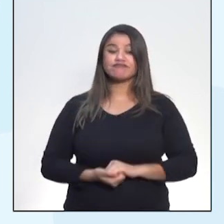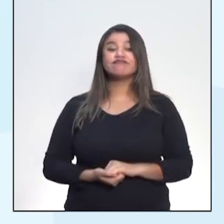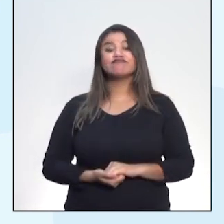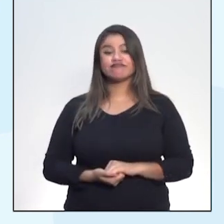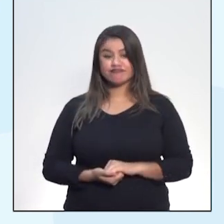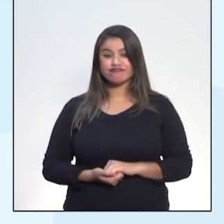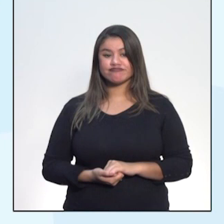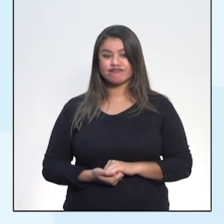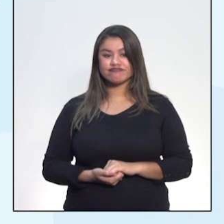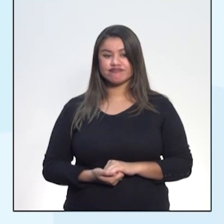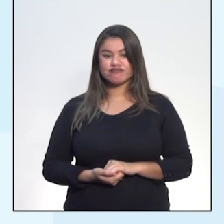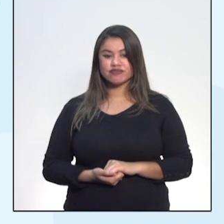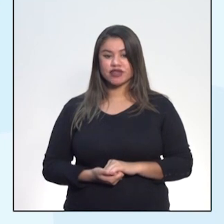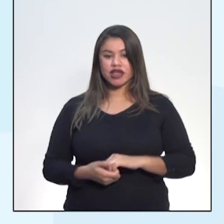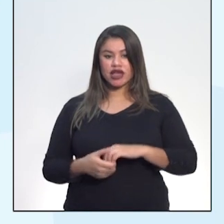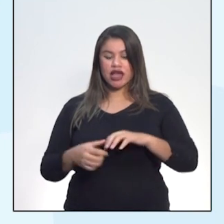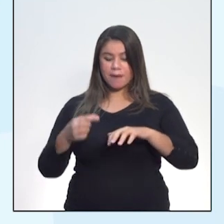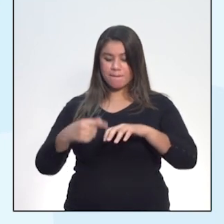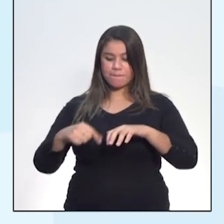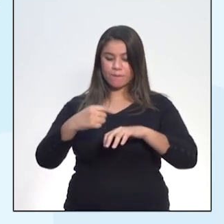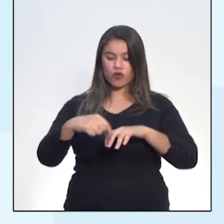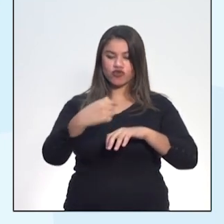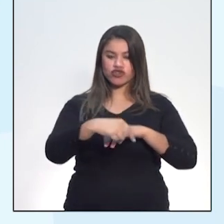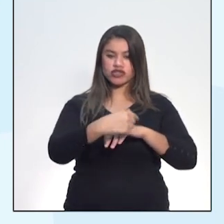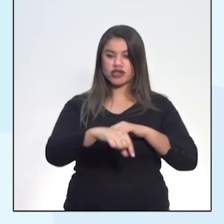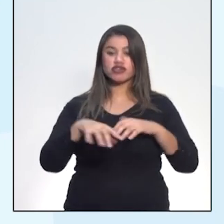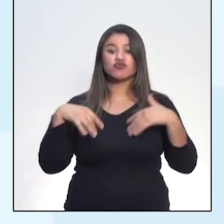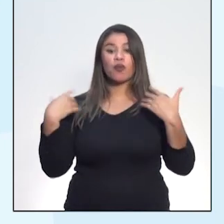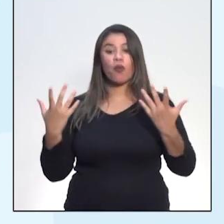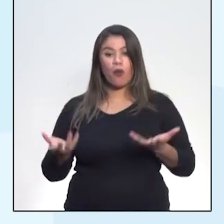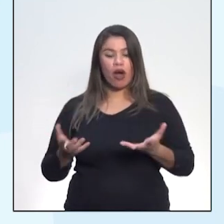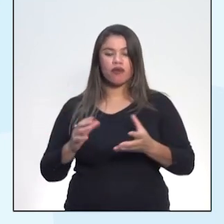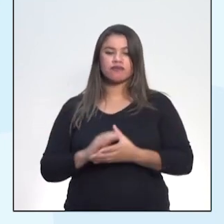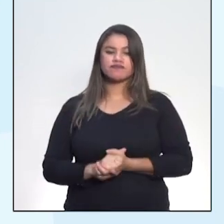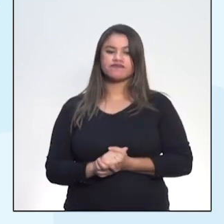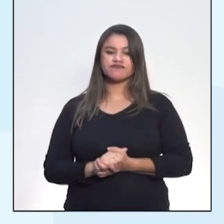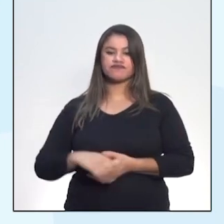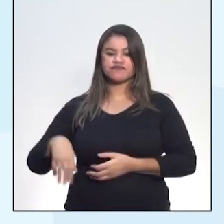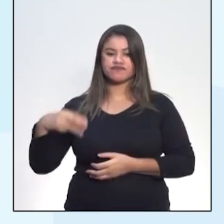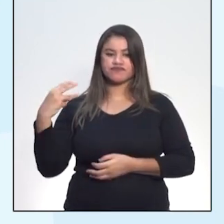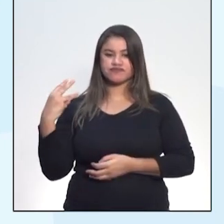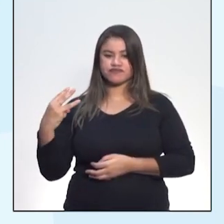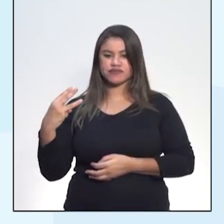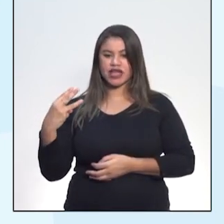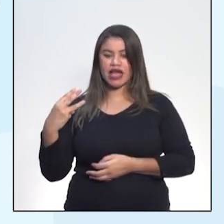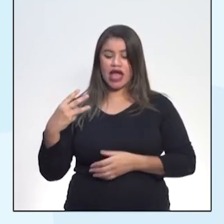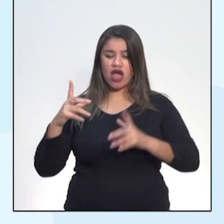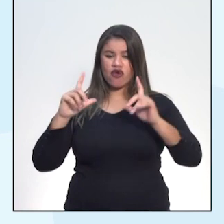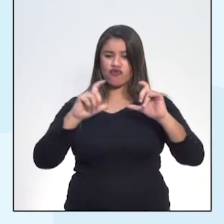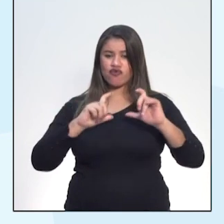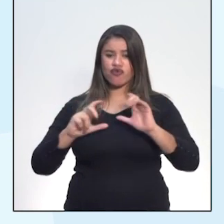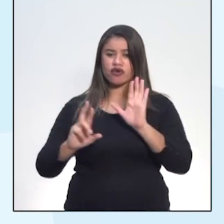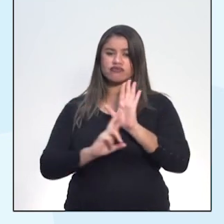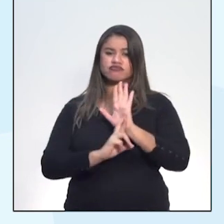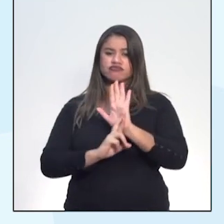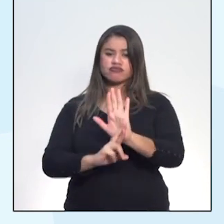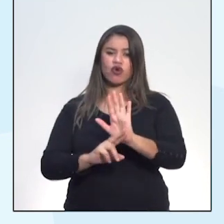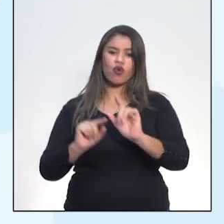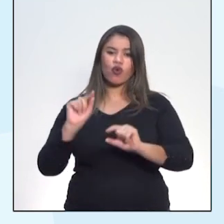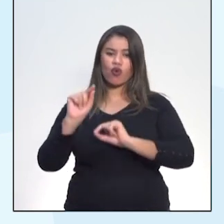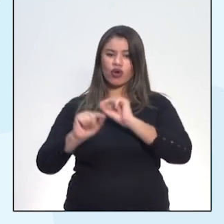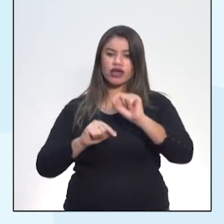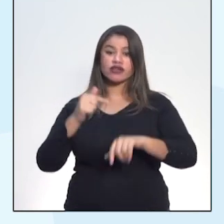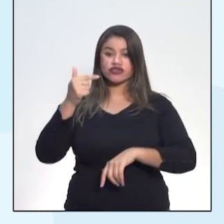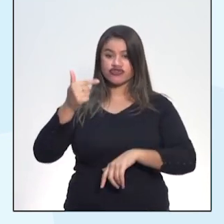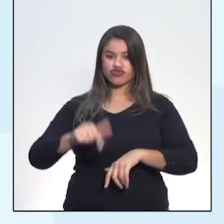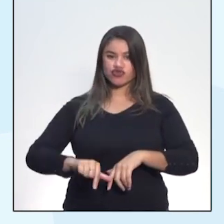a qual continente eles pertencem? E o que essa imagem representa? Então, vamos voltar mais uma